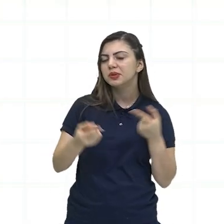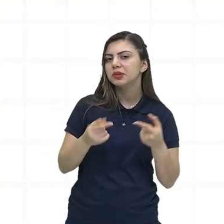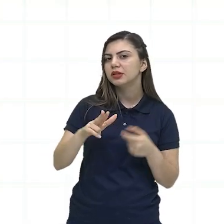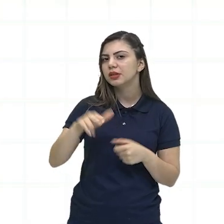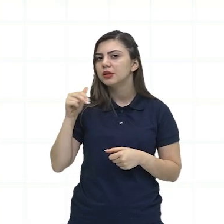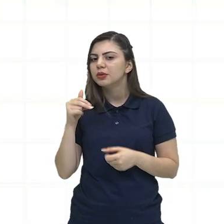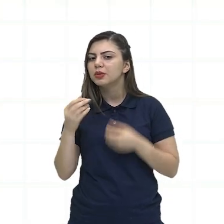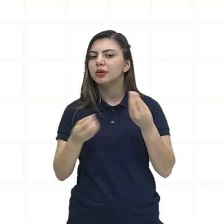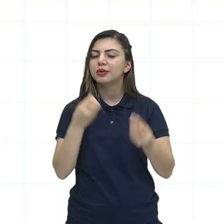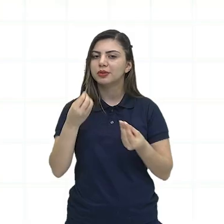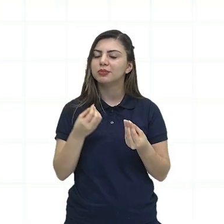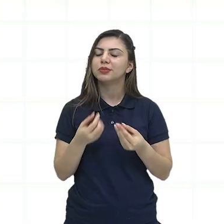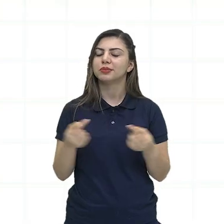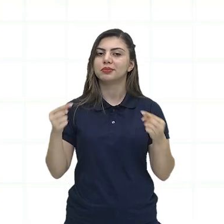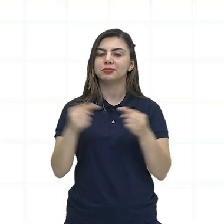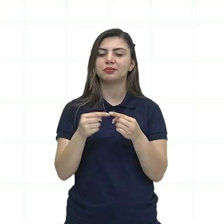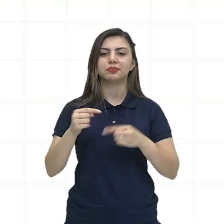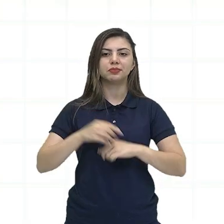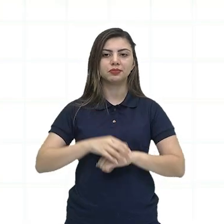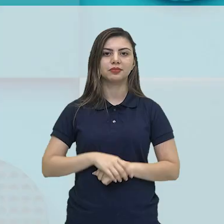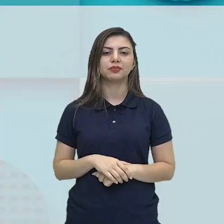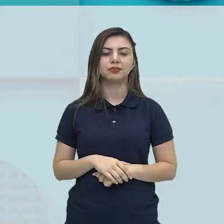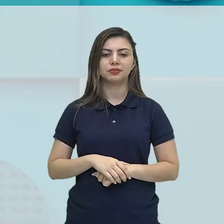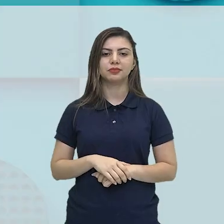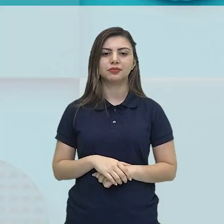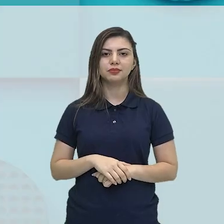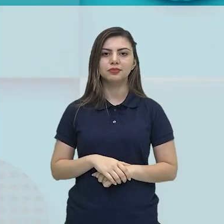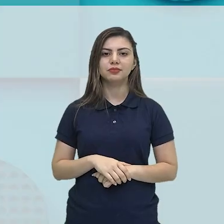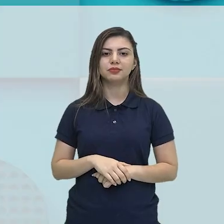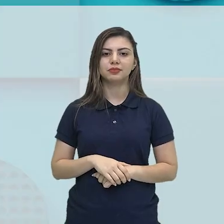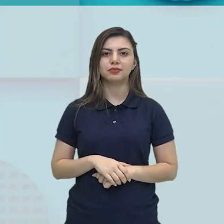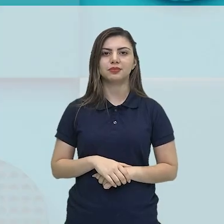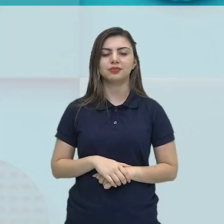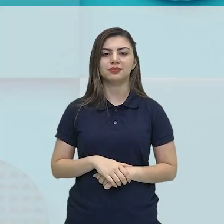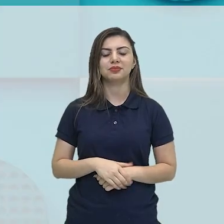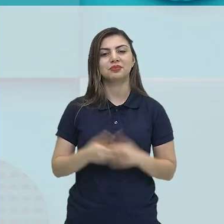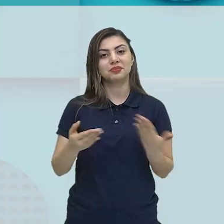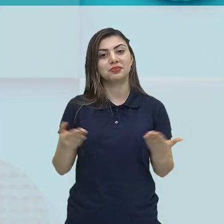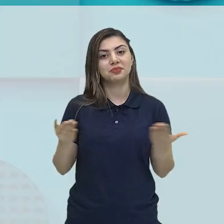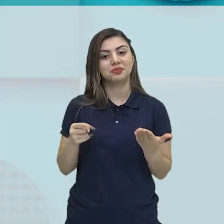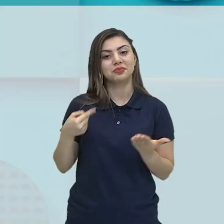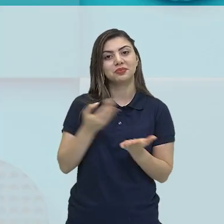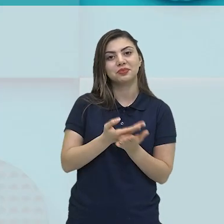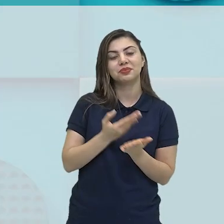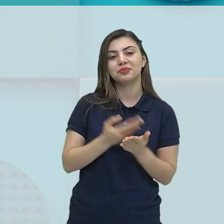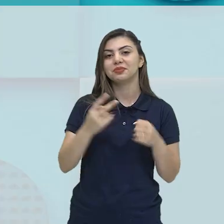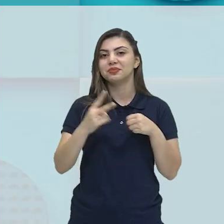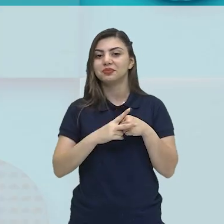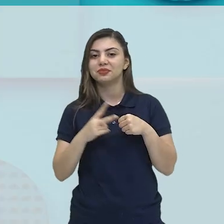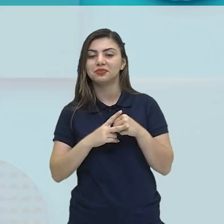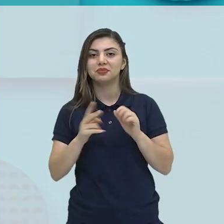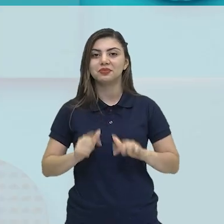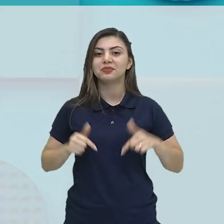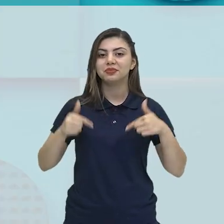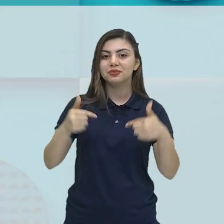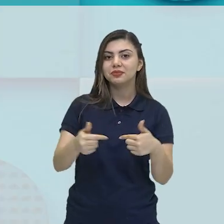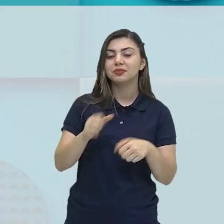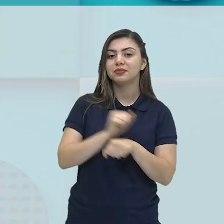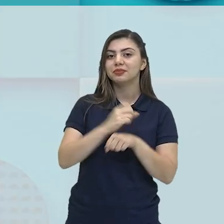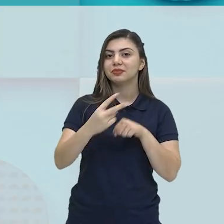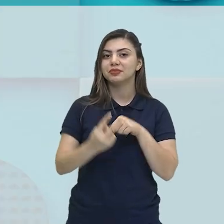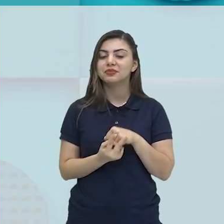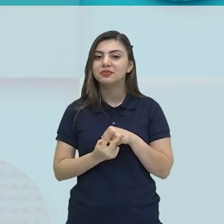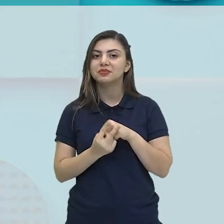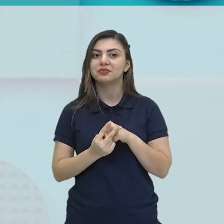Com que frequência algo acontece, ok? Então, hoje nós vimos sobre os verbos de ação, os advérbios